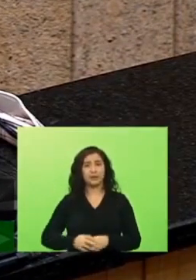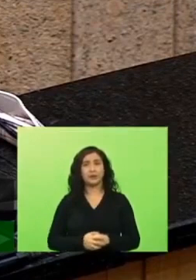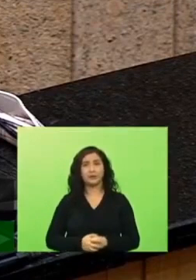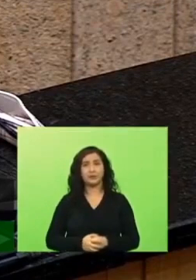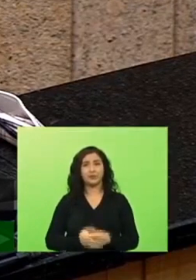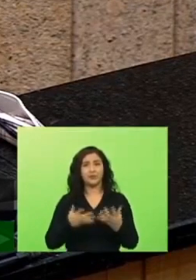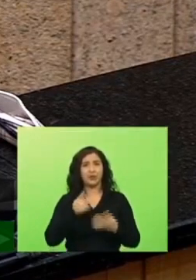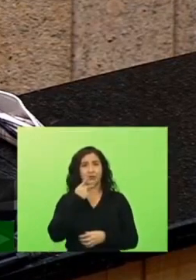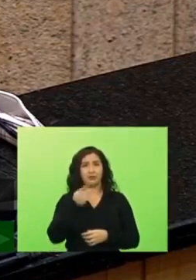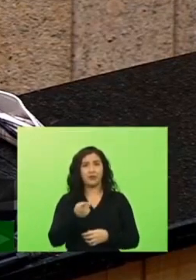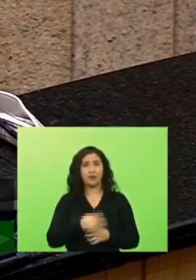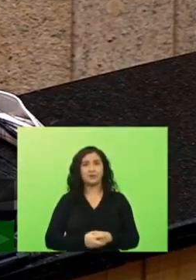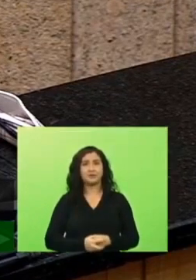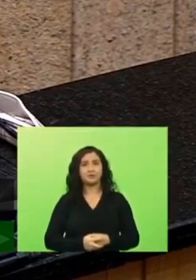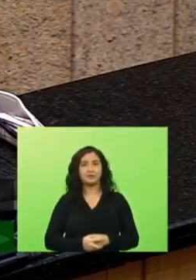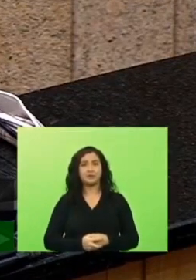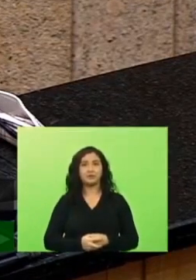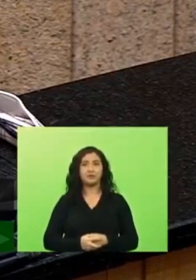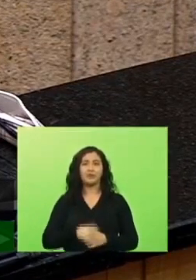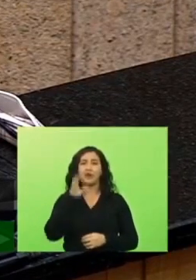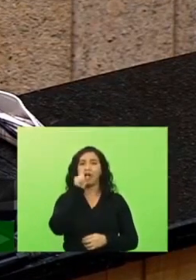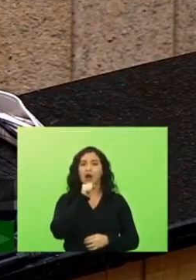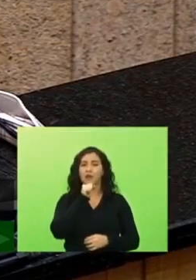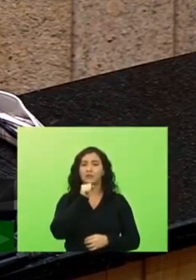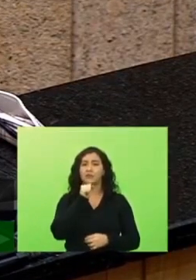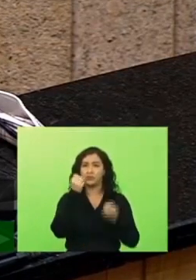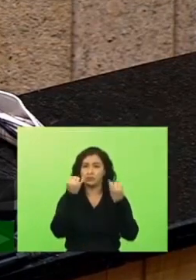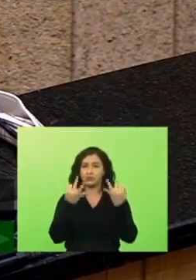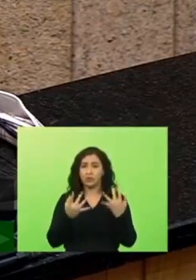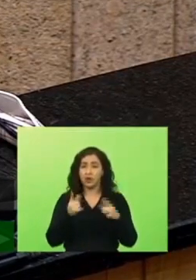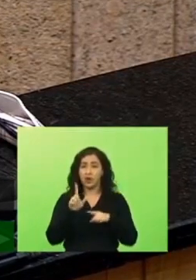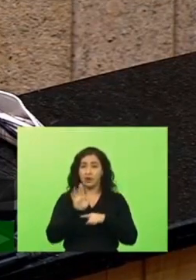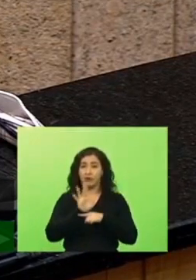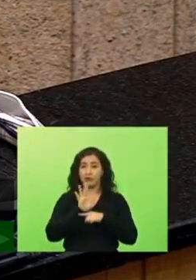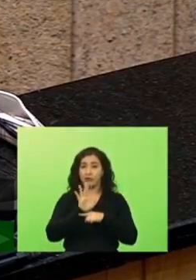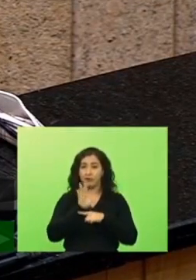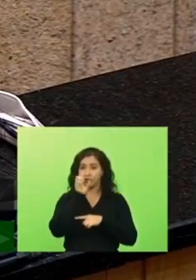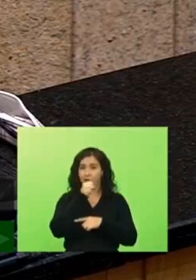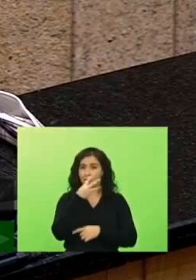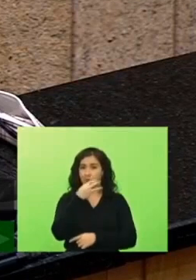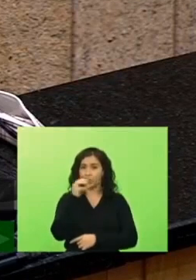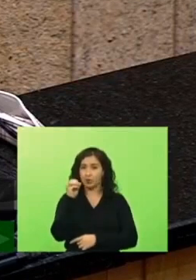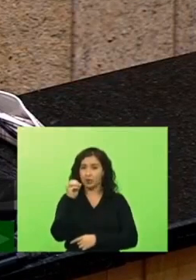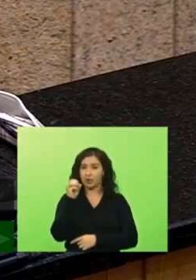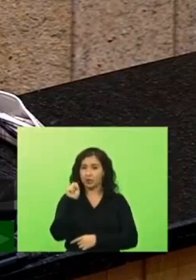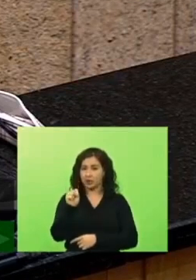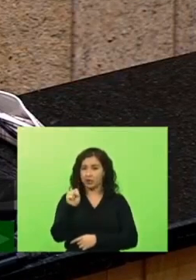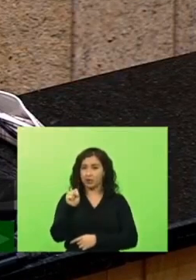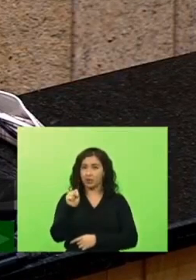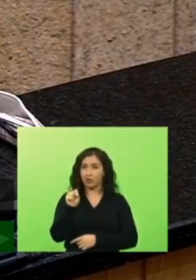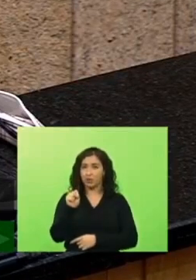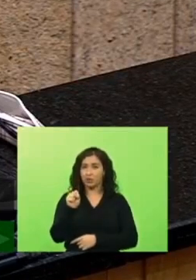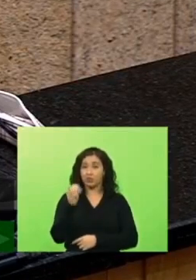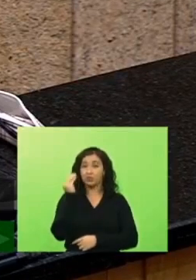falar. Só para contextualizar rapidamente, eu quero passar um vídeo de 30 segundos, apenas 30 segundos, que